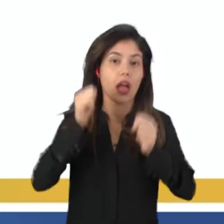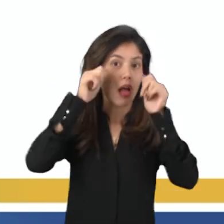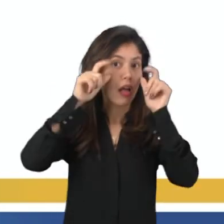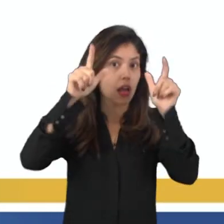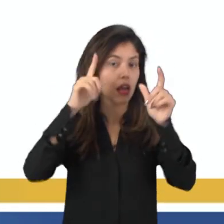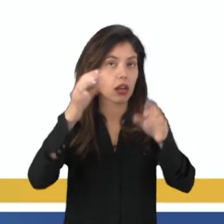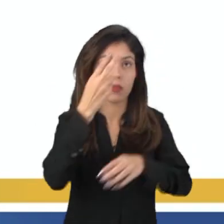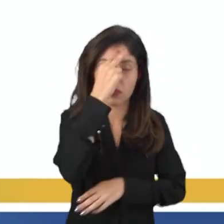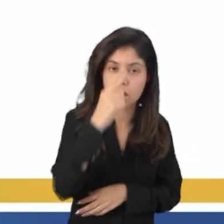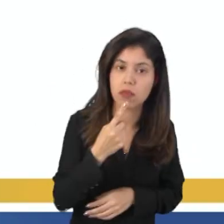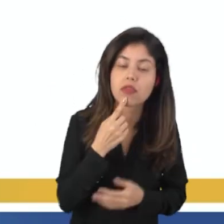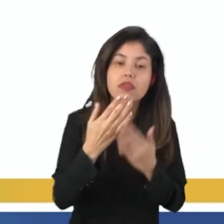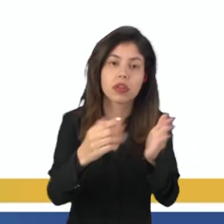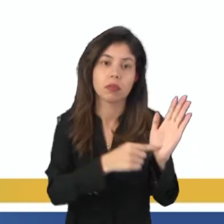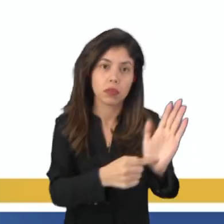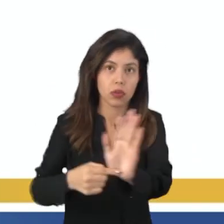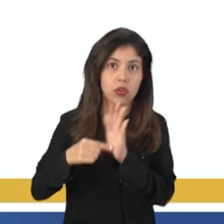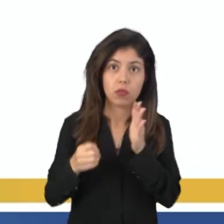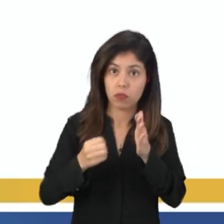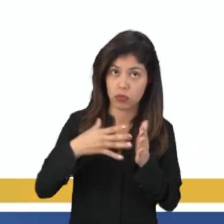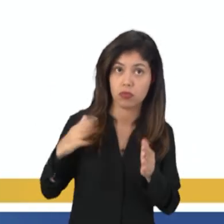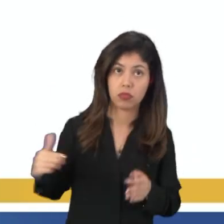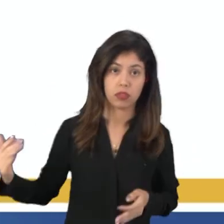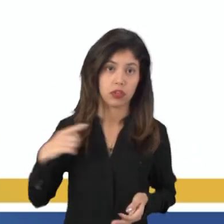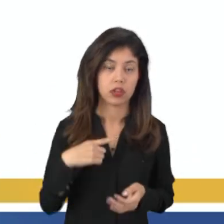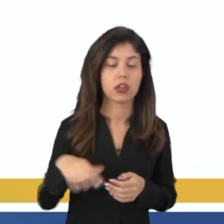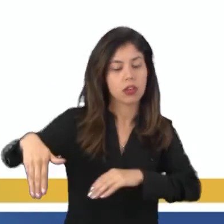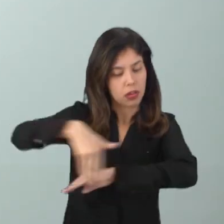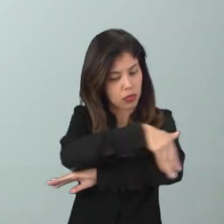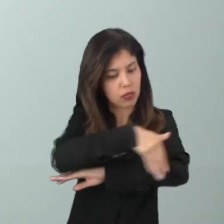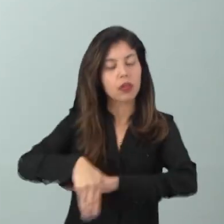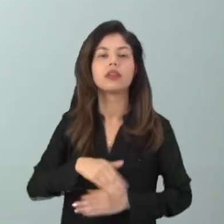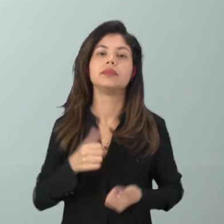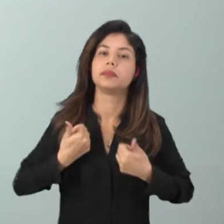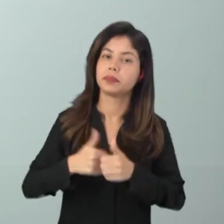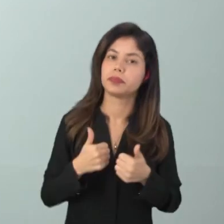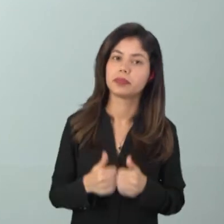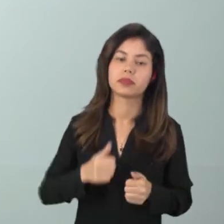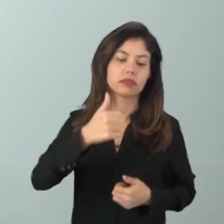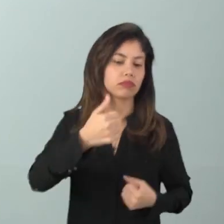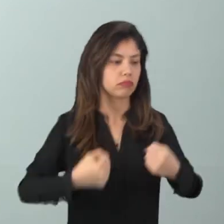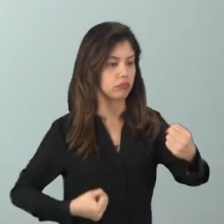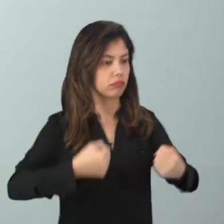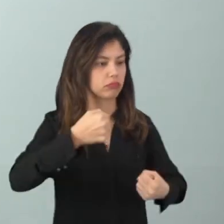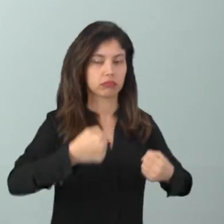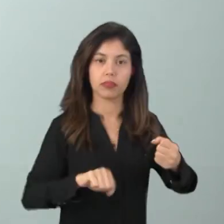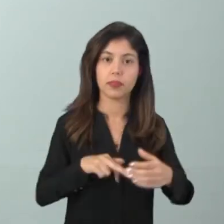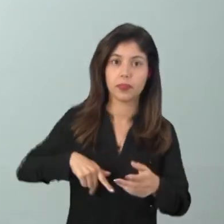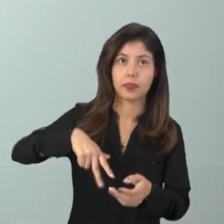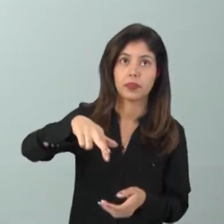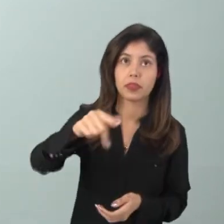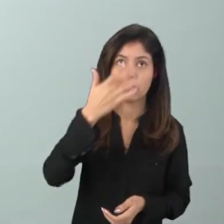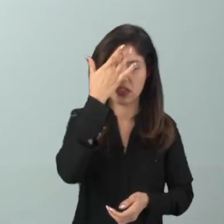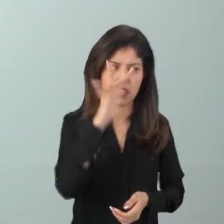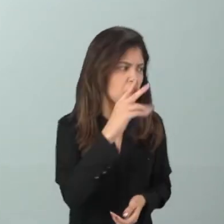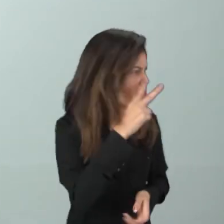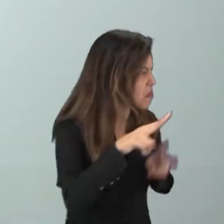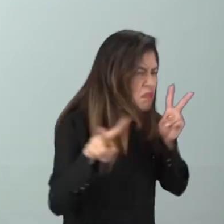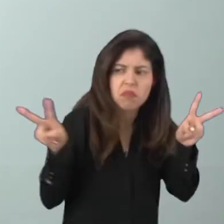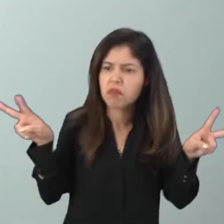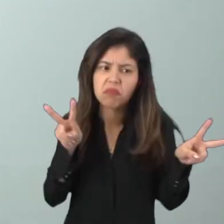uma foto que mostra muito quando a gente anda pelas ruas, pelo ônibus, de carro, vê pessoas que atravessam a rua sem estar olhando nem